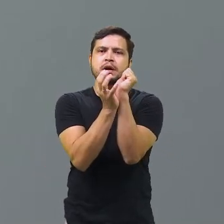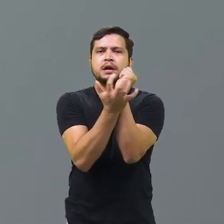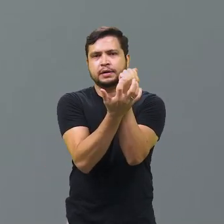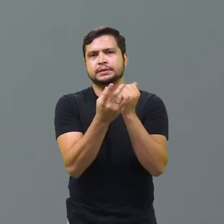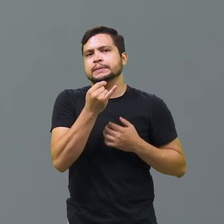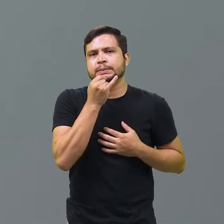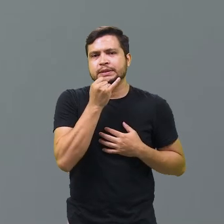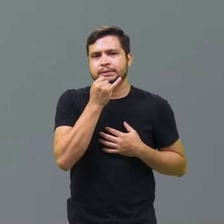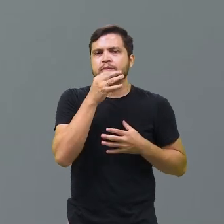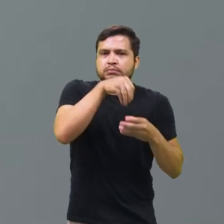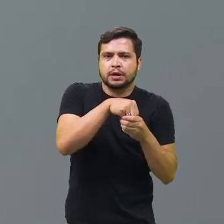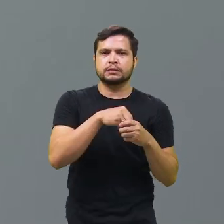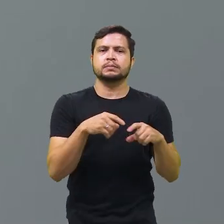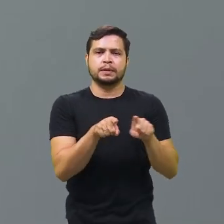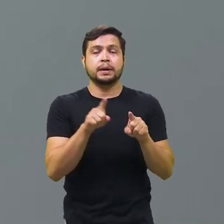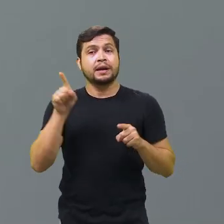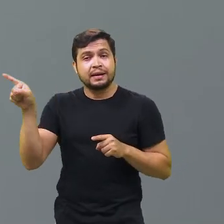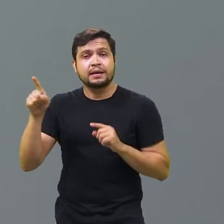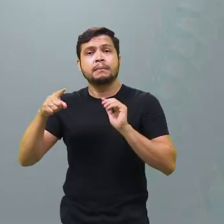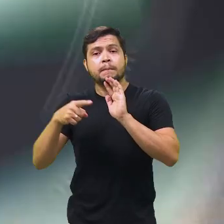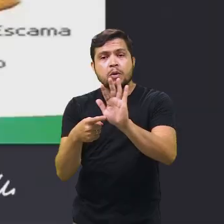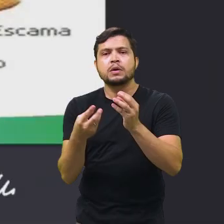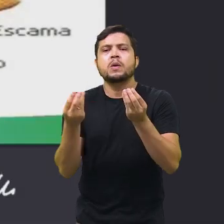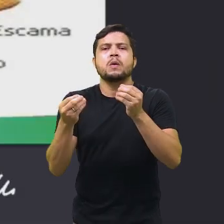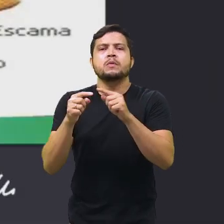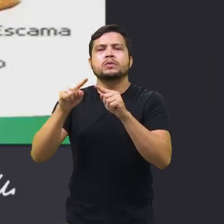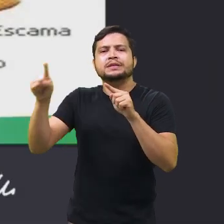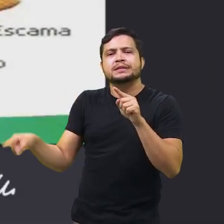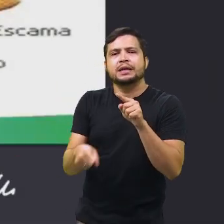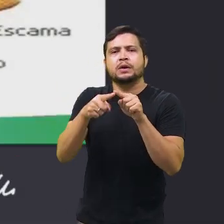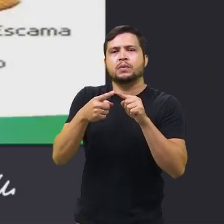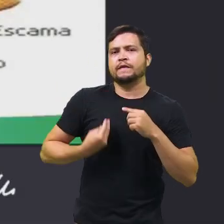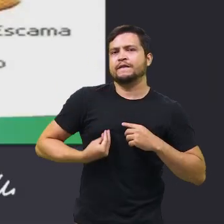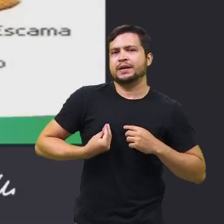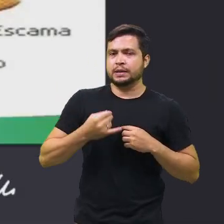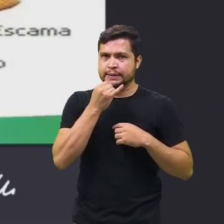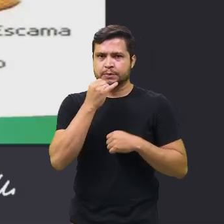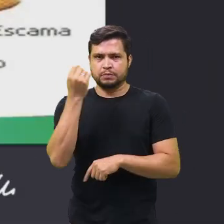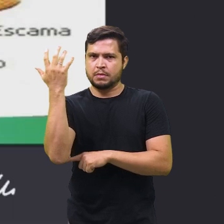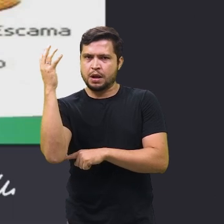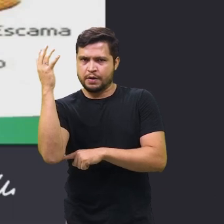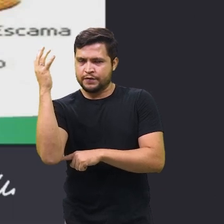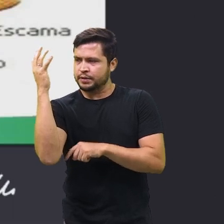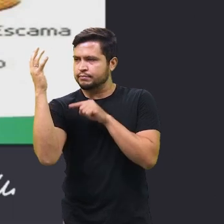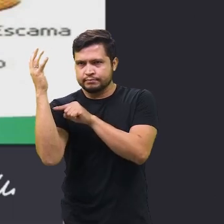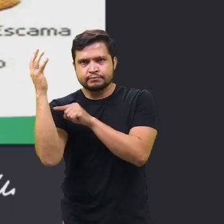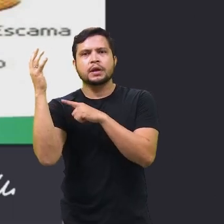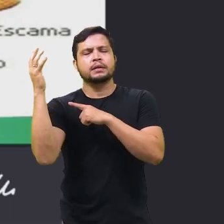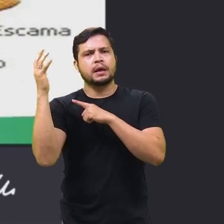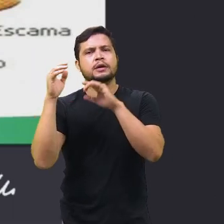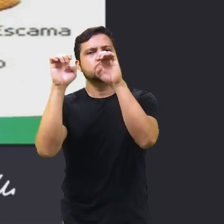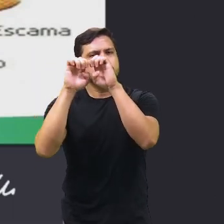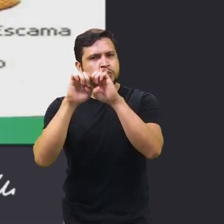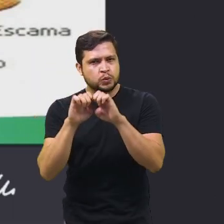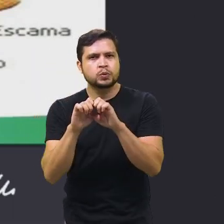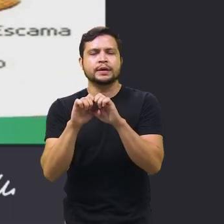gente tem mais ou menos o ciclo de vida para essa planta, né? Aqui a gente vai ter um pinheiro, as estruturas